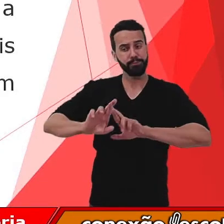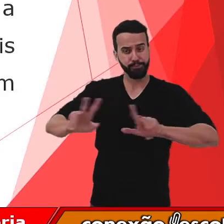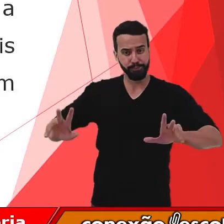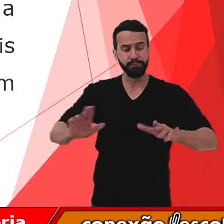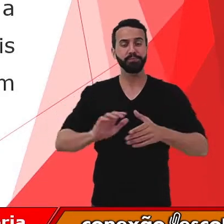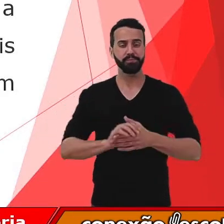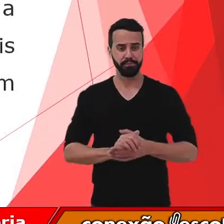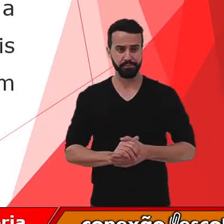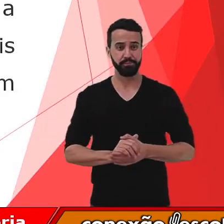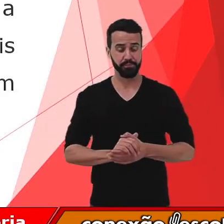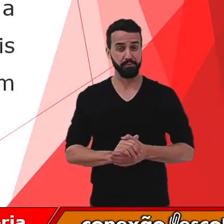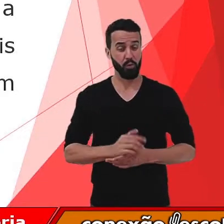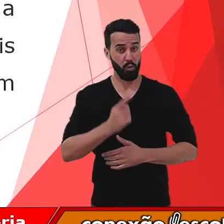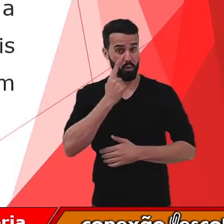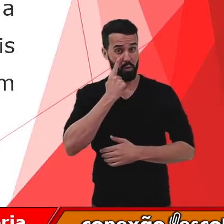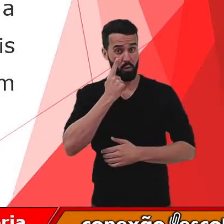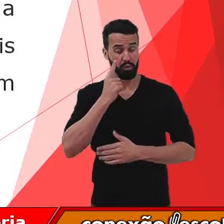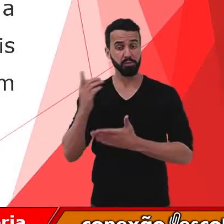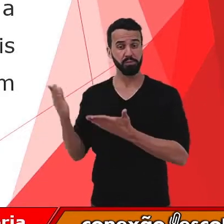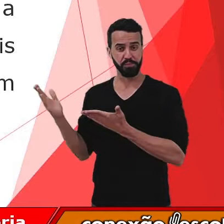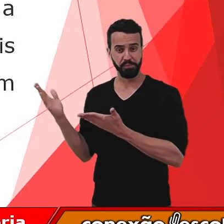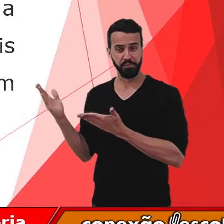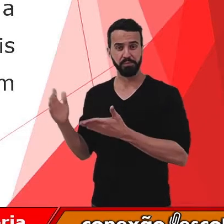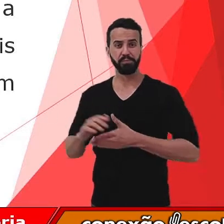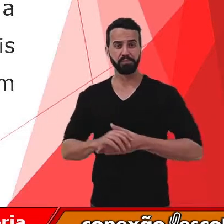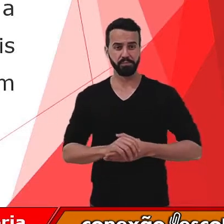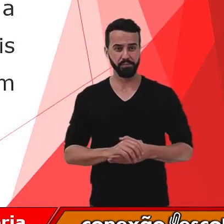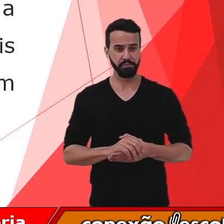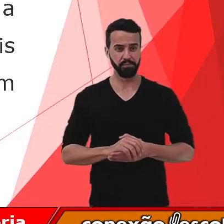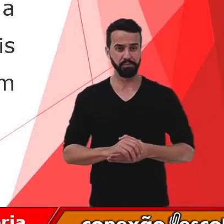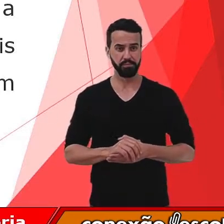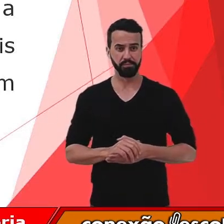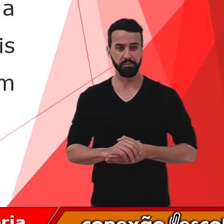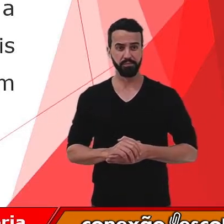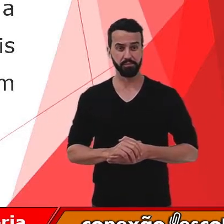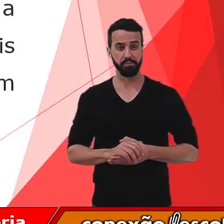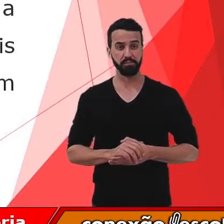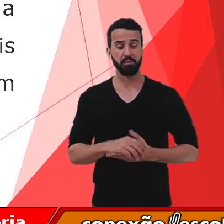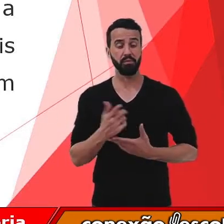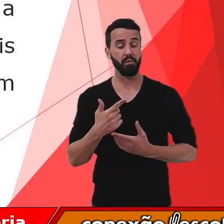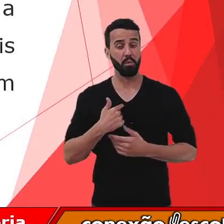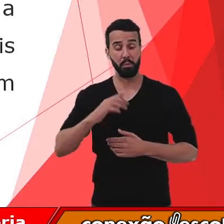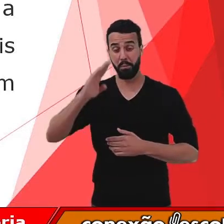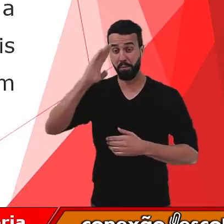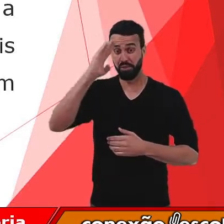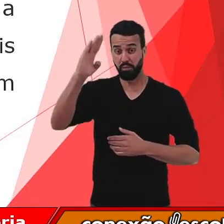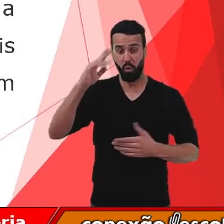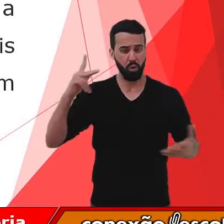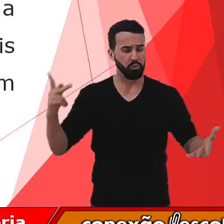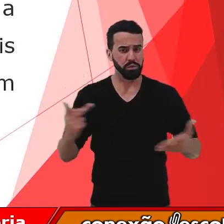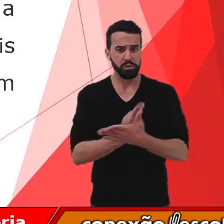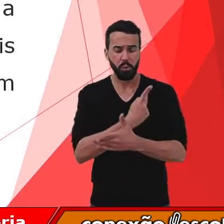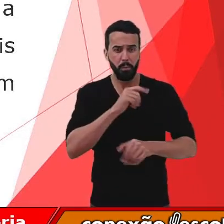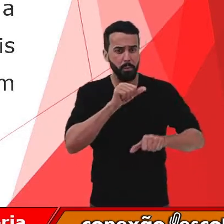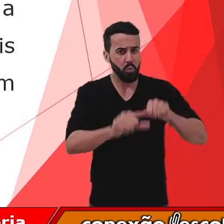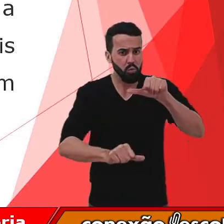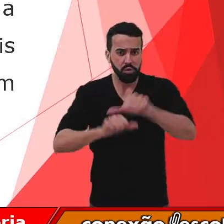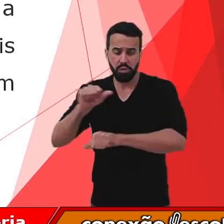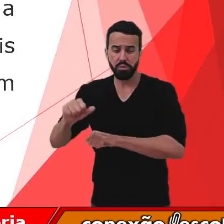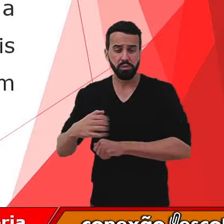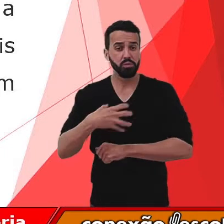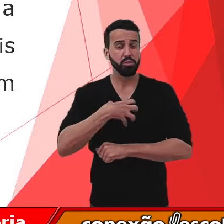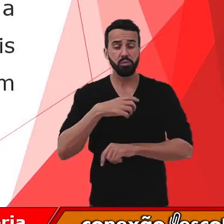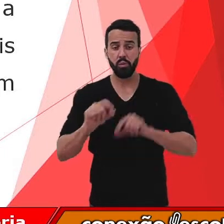acontecimentos. Observemos, pois, uma das principais razões dessa mudança de atitude